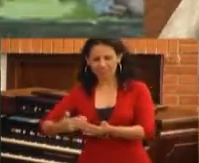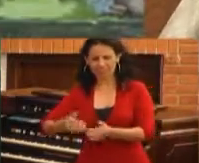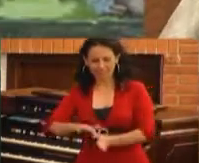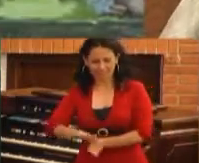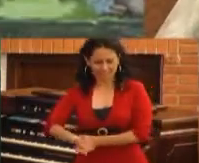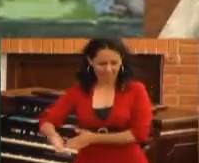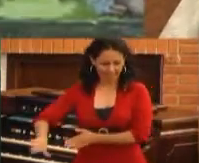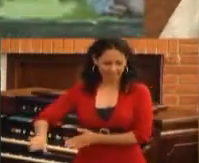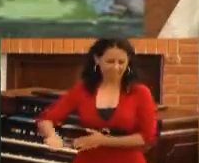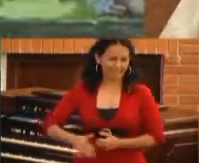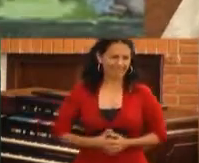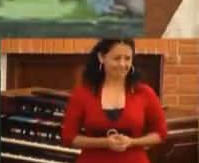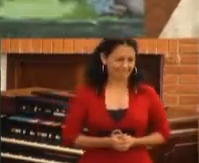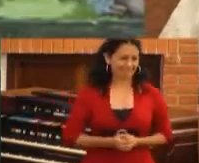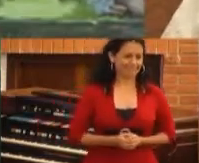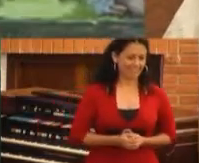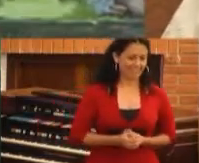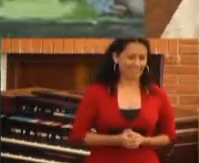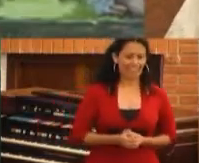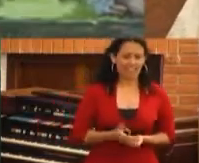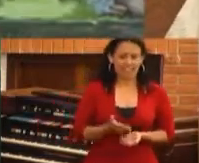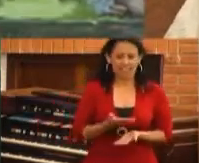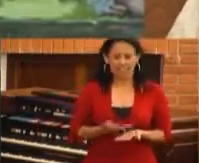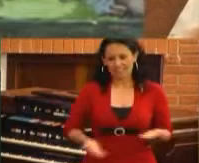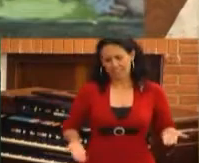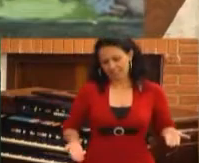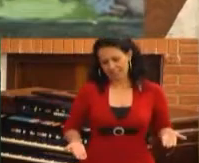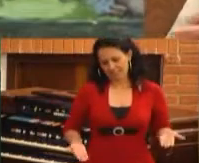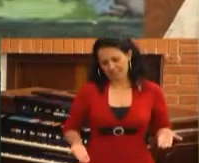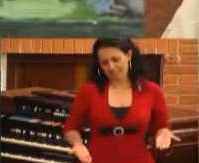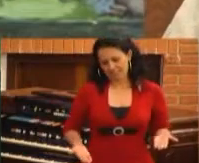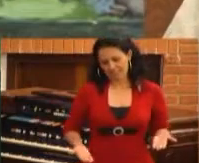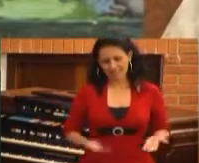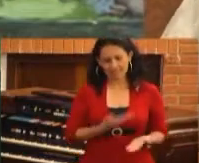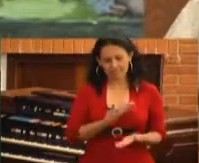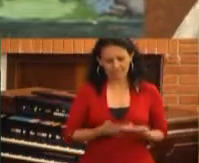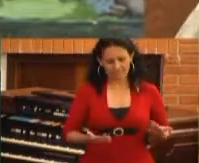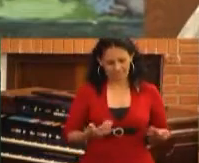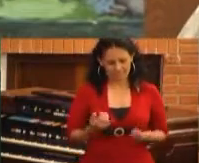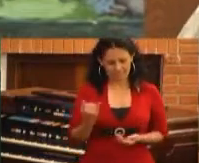se desgastando, vão perdendo,